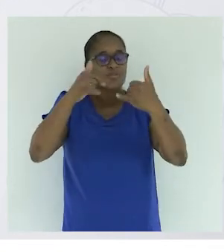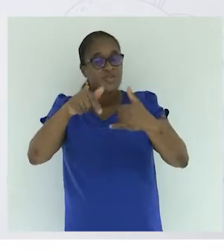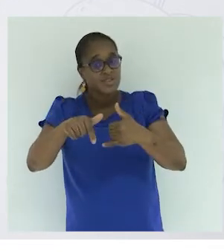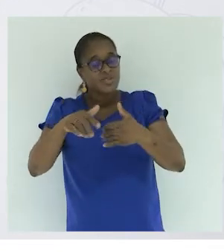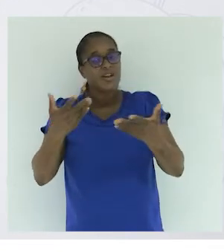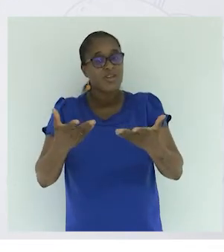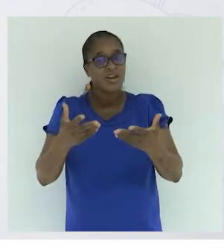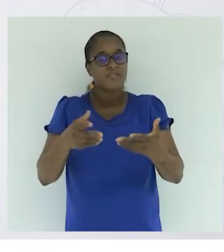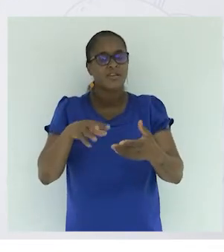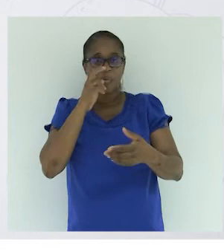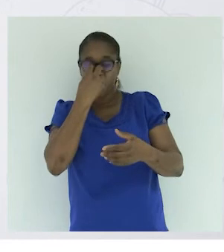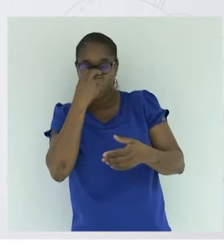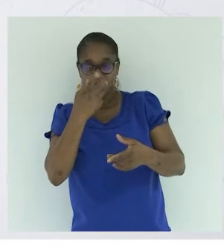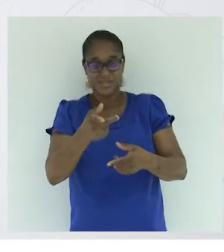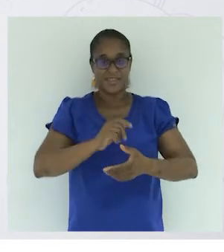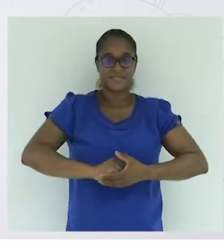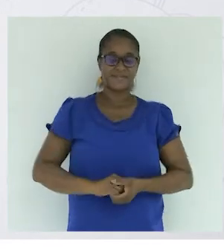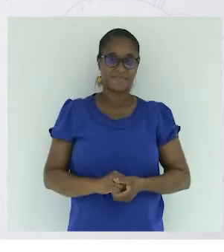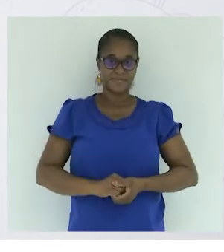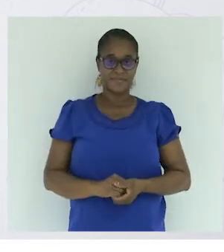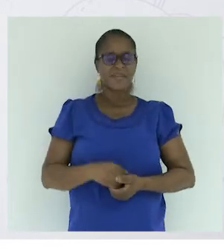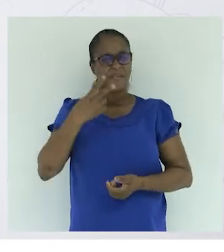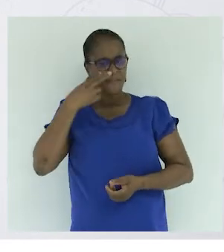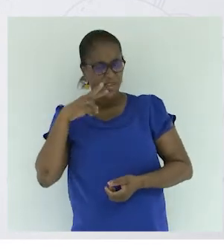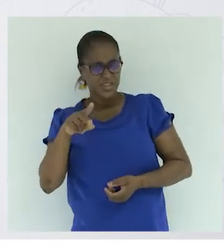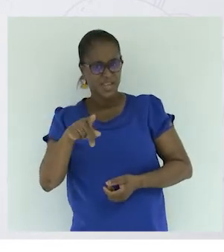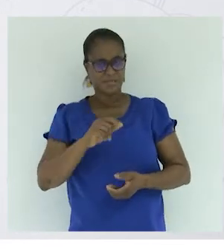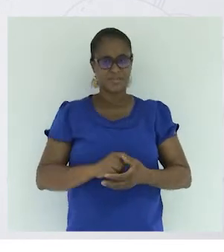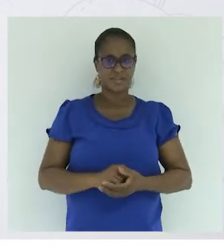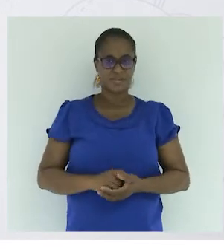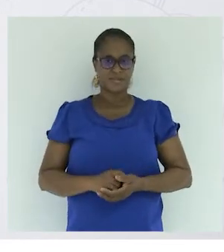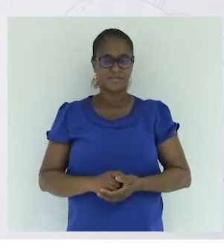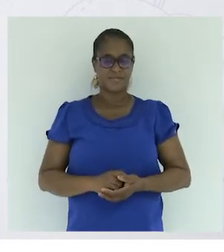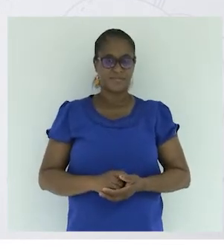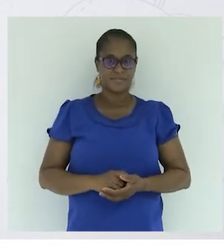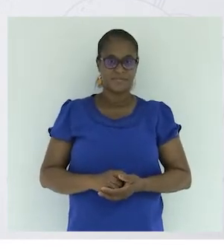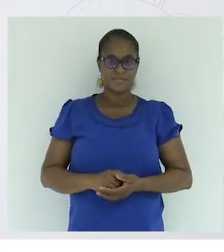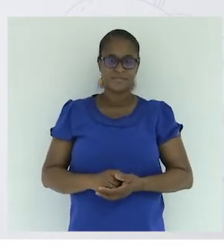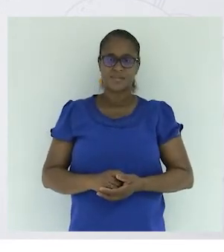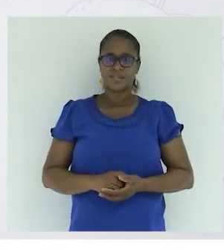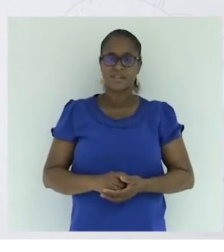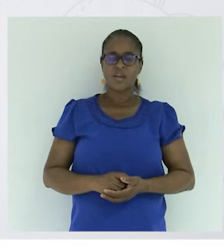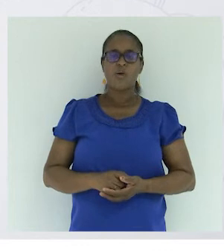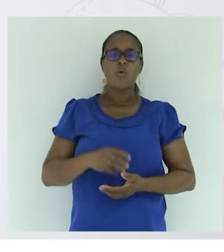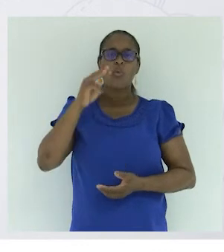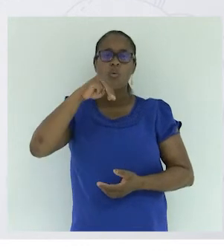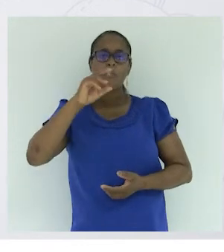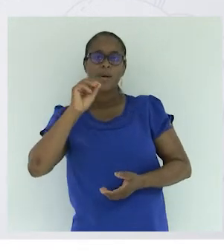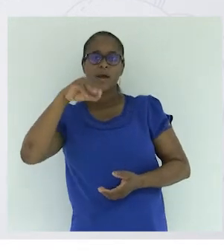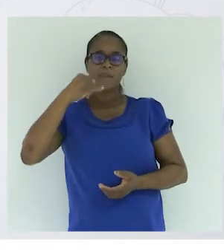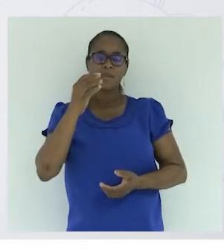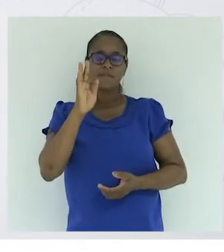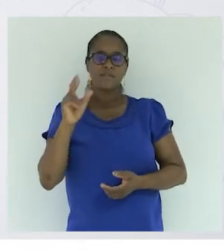vamos para uma curiosidade. Vejamos. Um mamífero